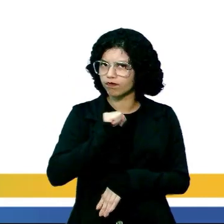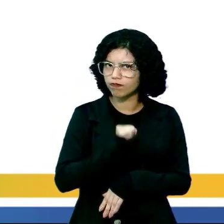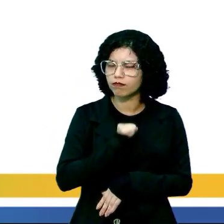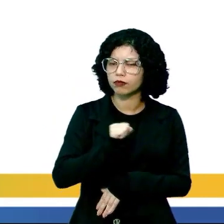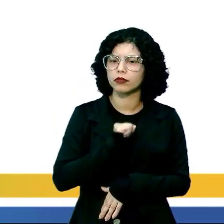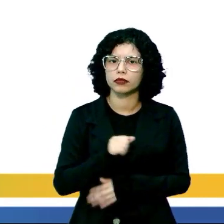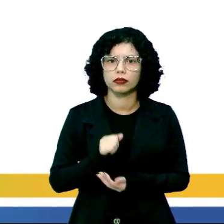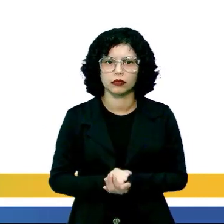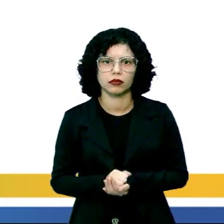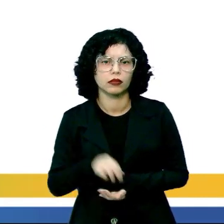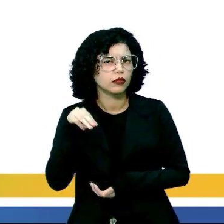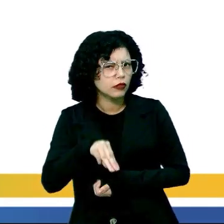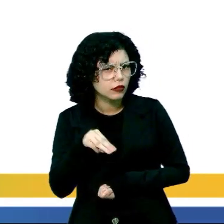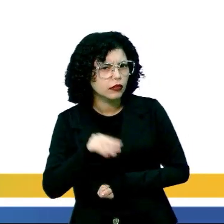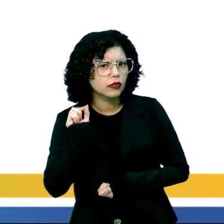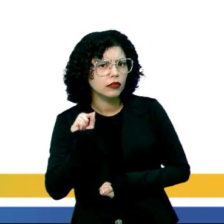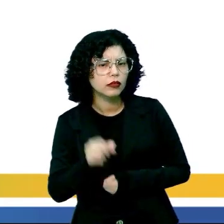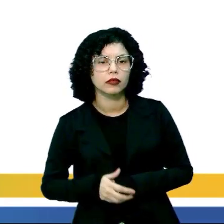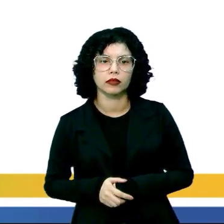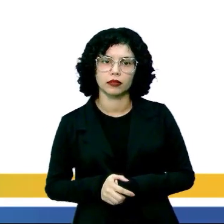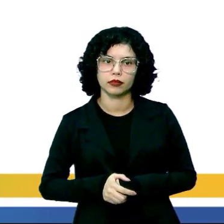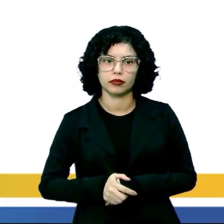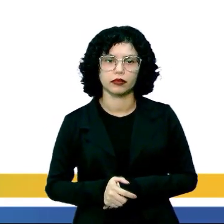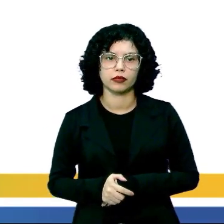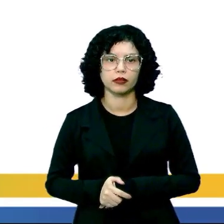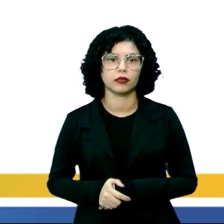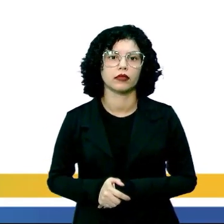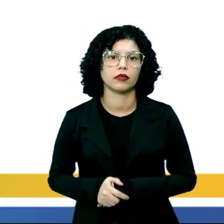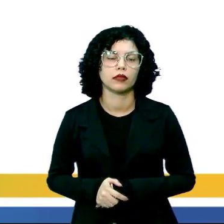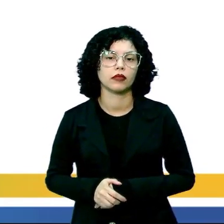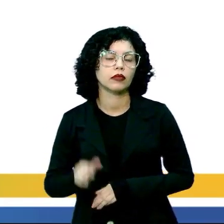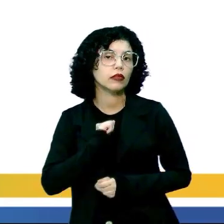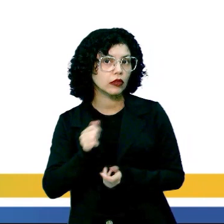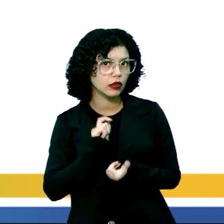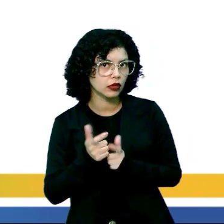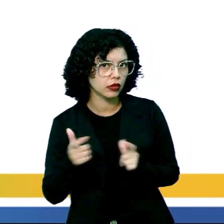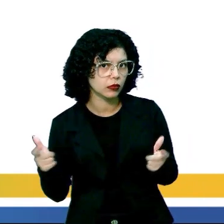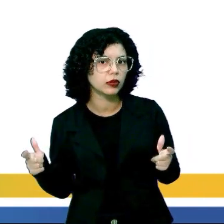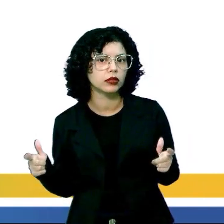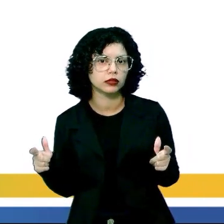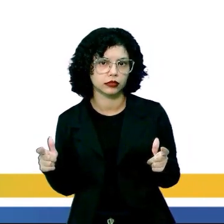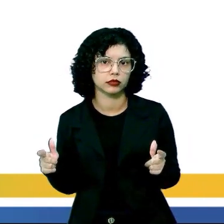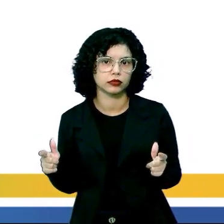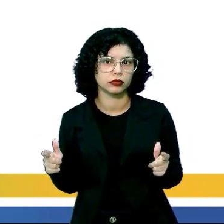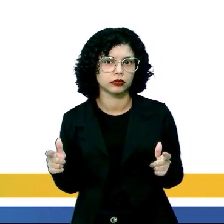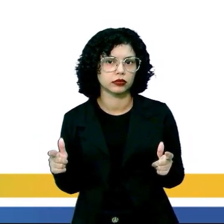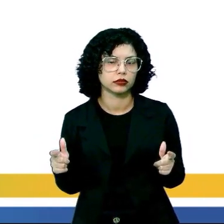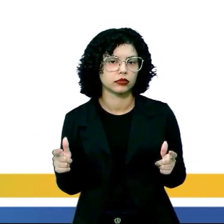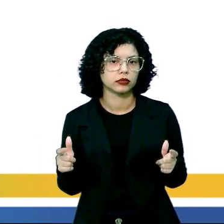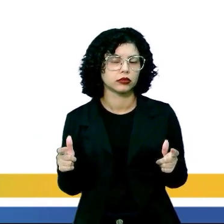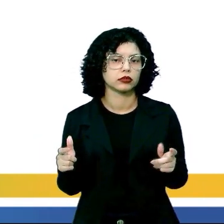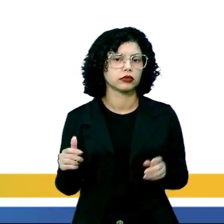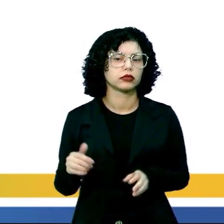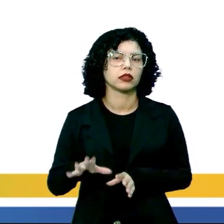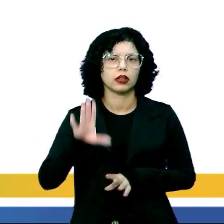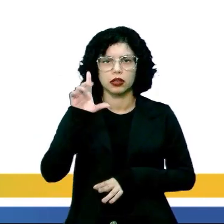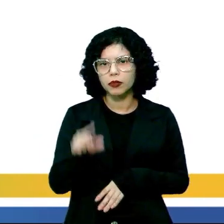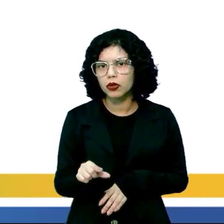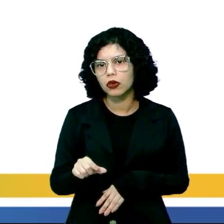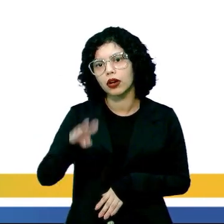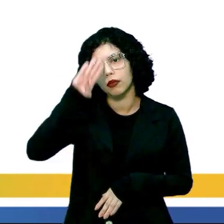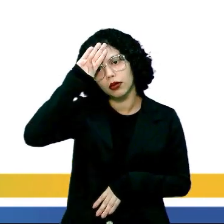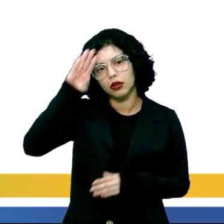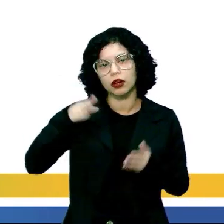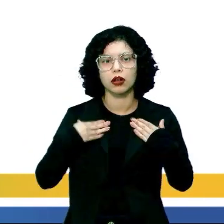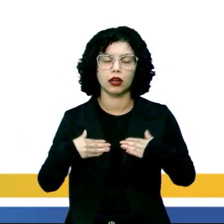de pulsações por minuto é o quê? Alternativa A, a nossa pulsação aumenta em função da queda da